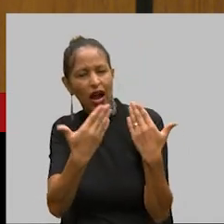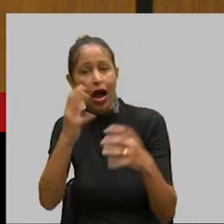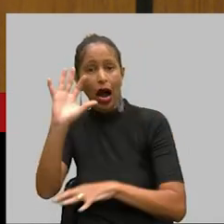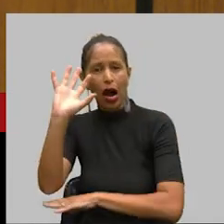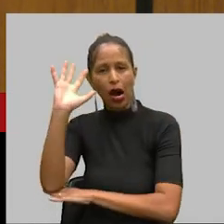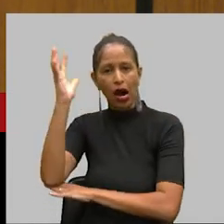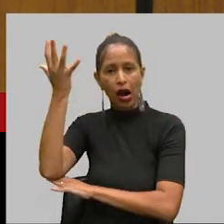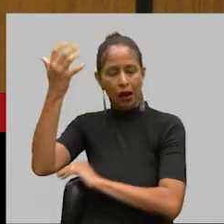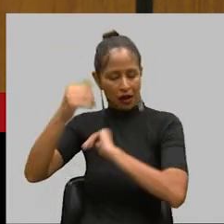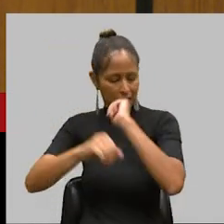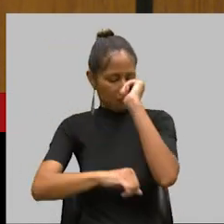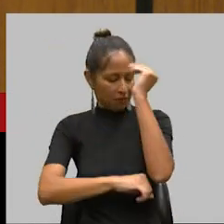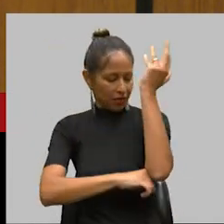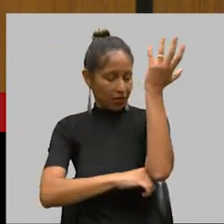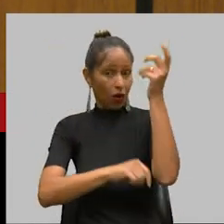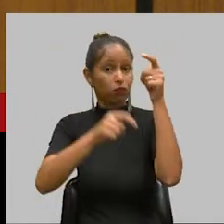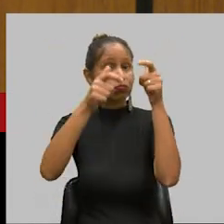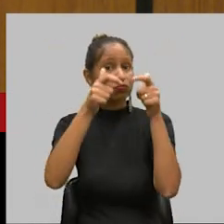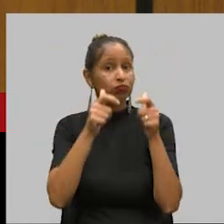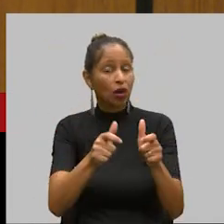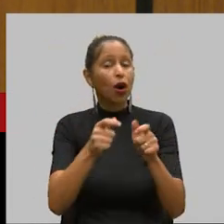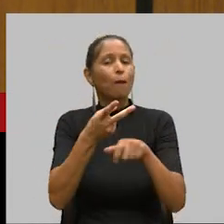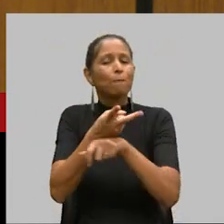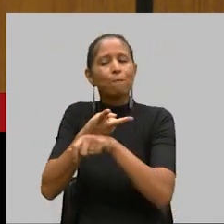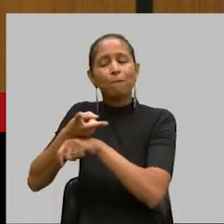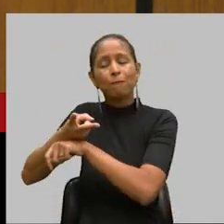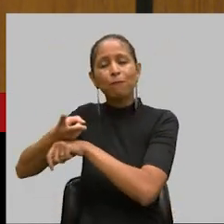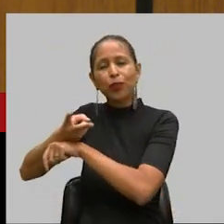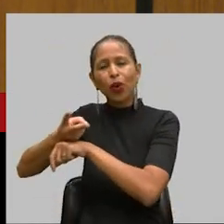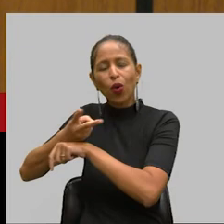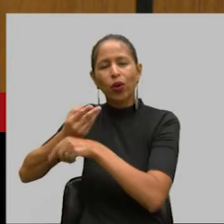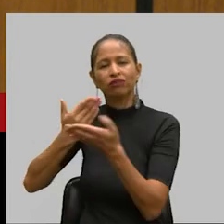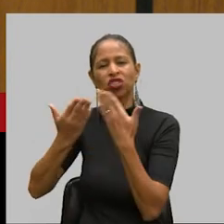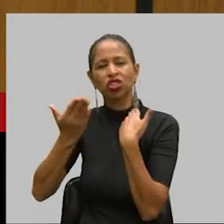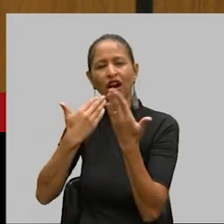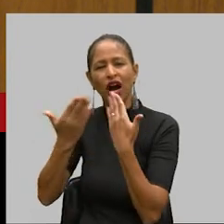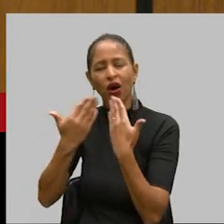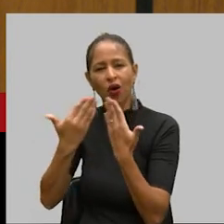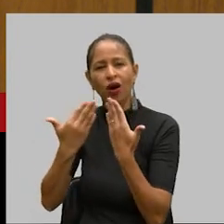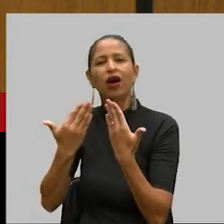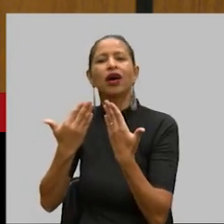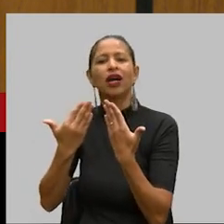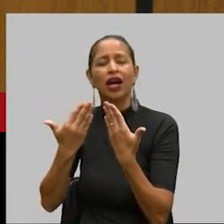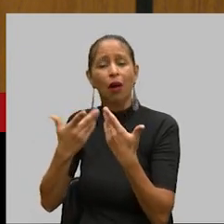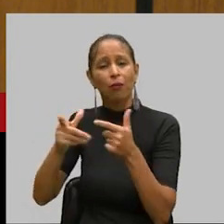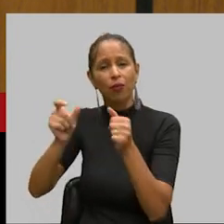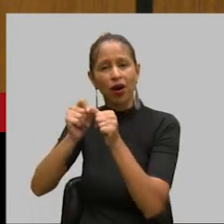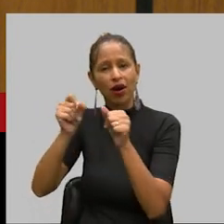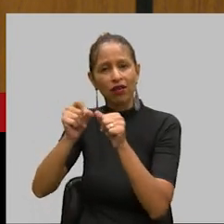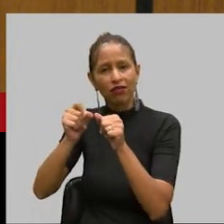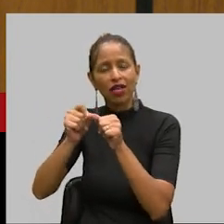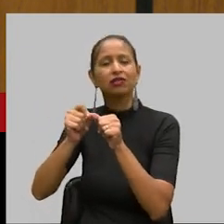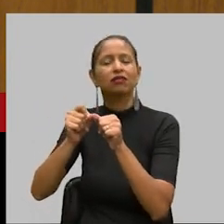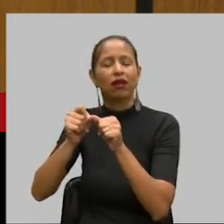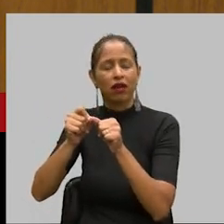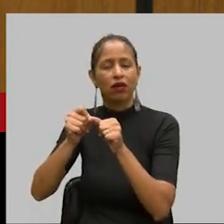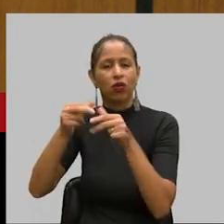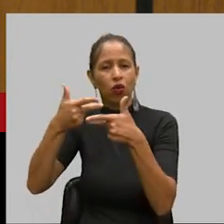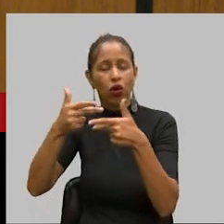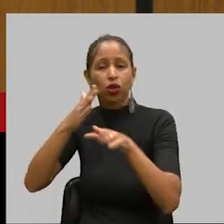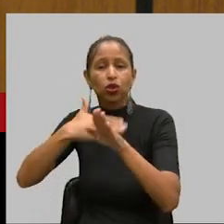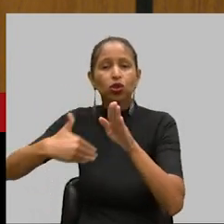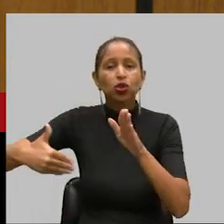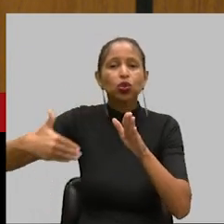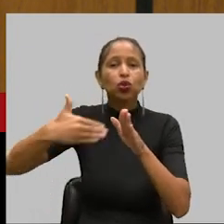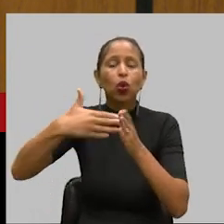as efas que buscam dialogar para uma ação emancipatória de todos